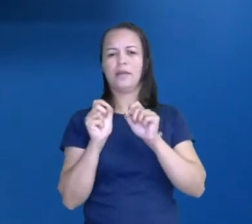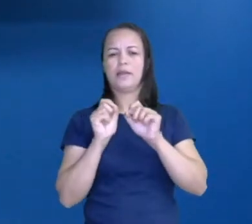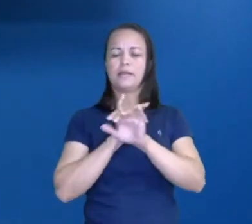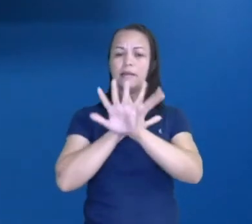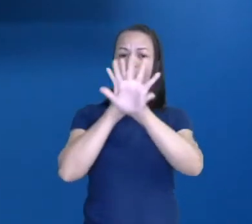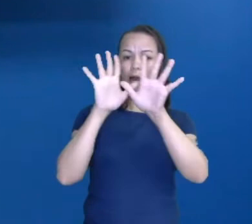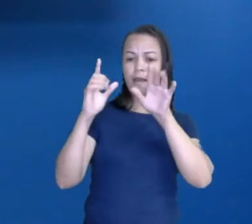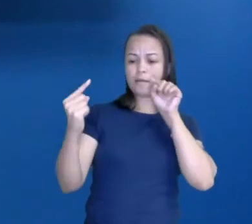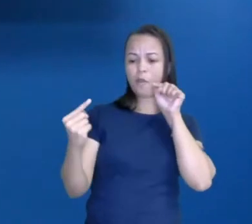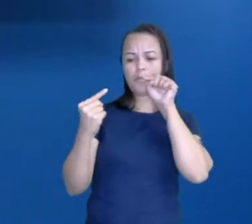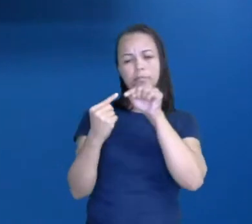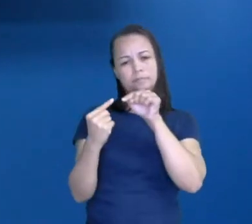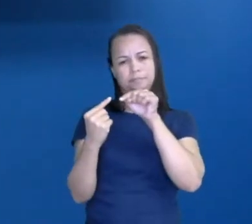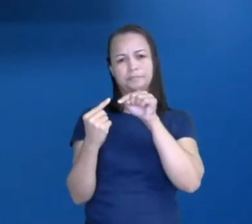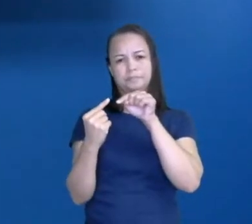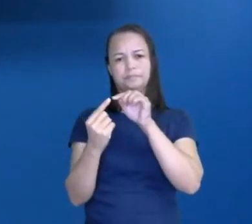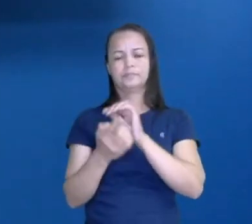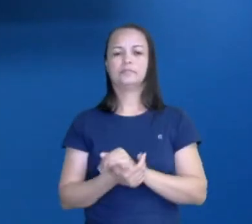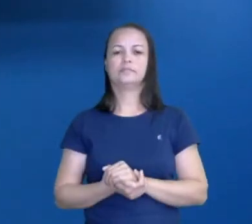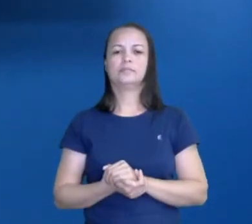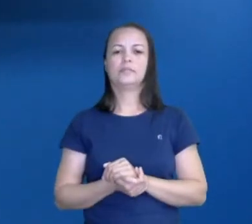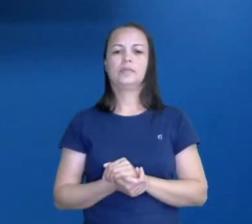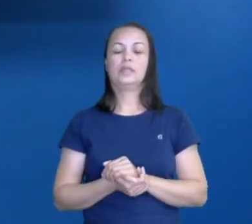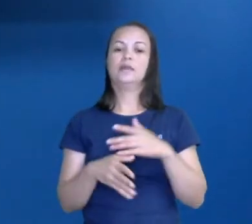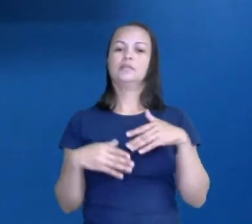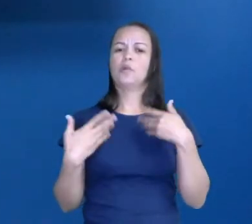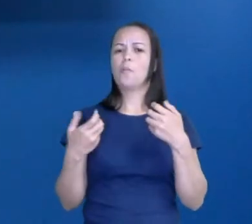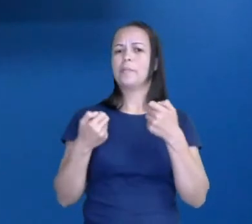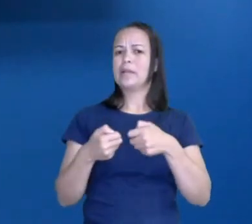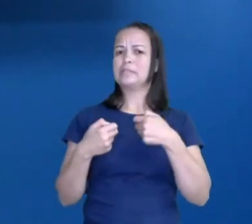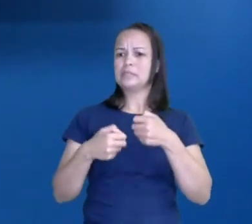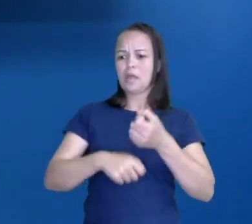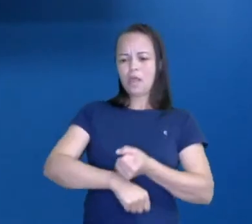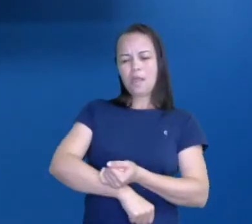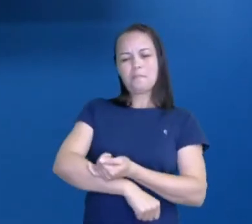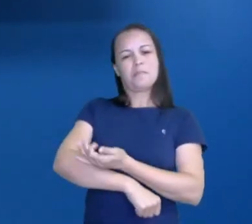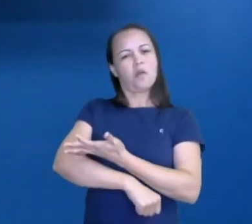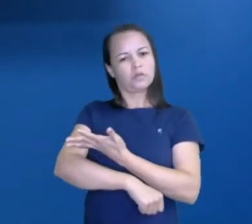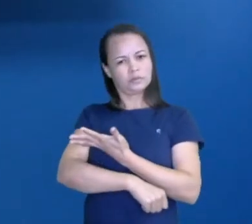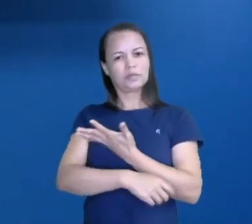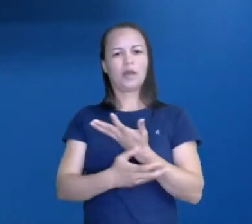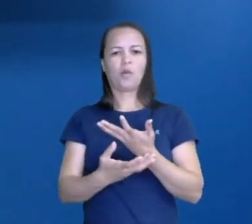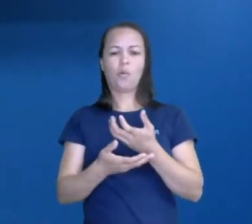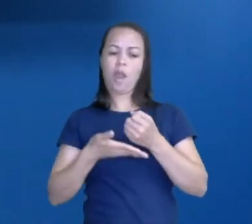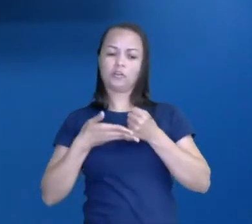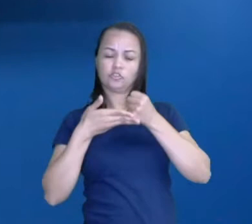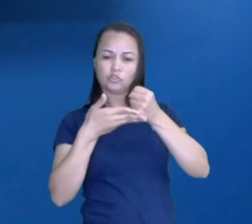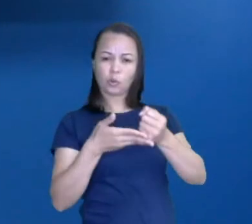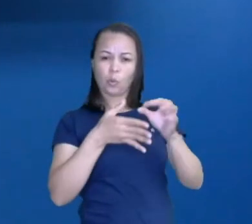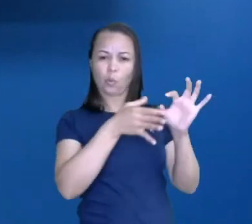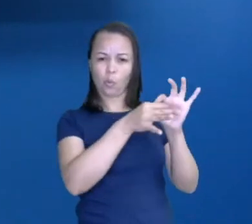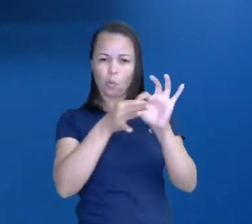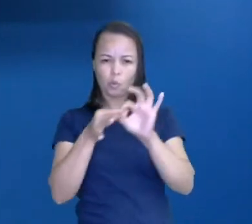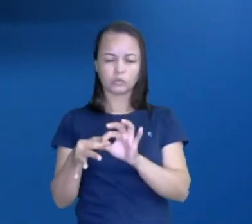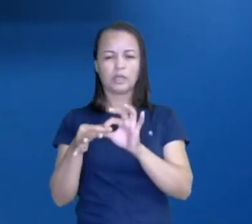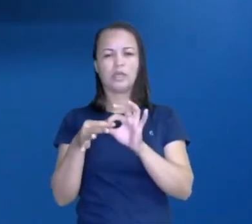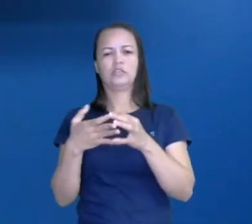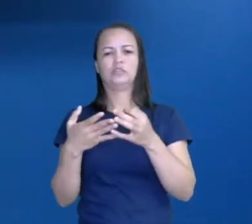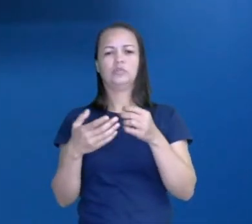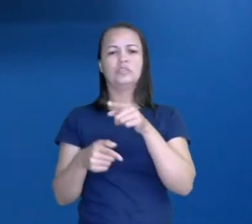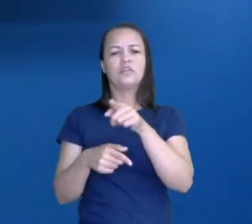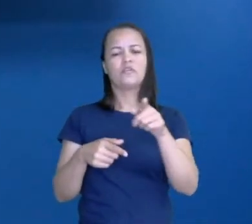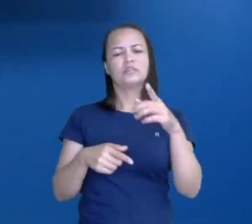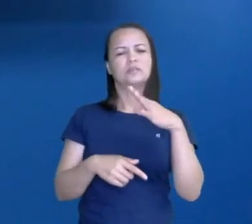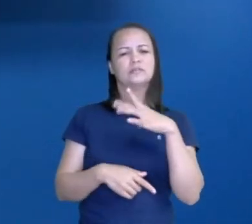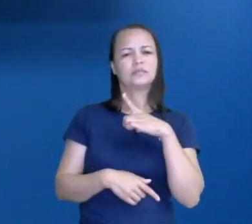clara e objetiva, certo? Ele não precisa dar emoção à frase ou uma ajuda de um contexto que você tem